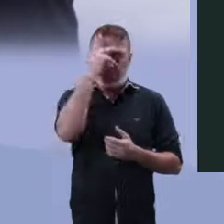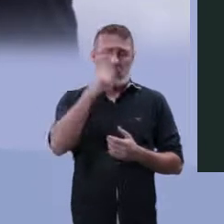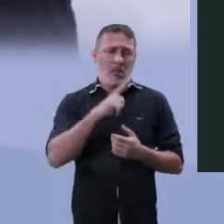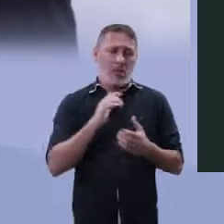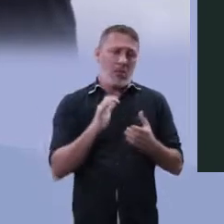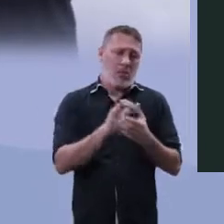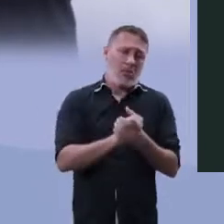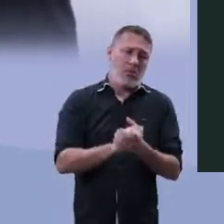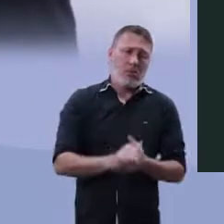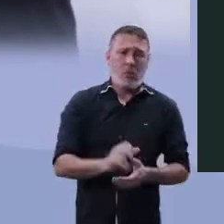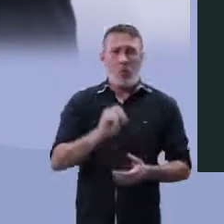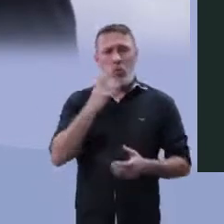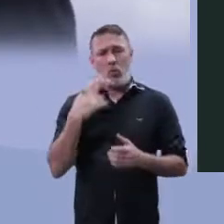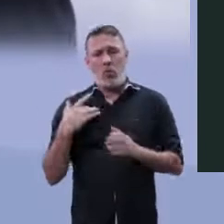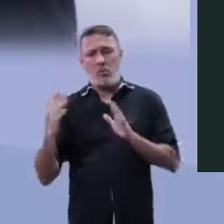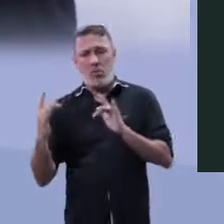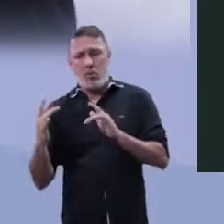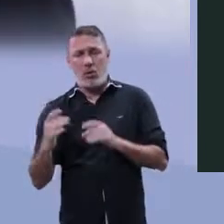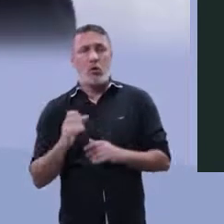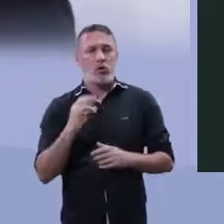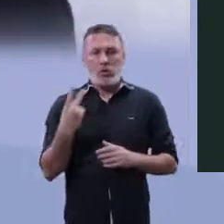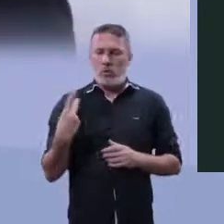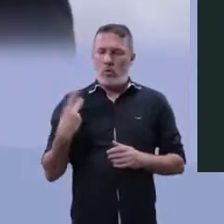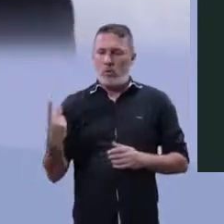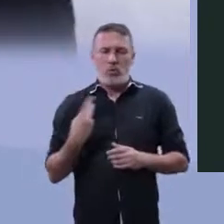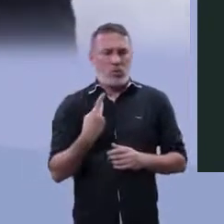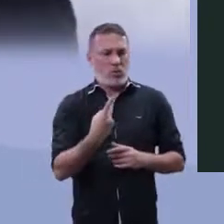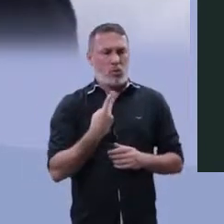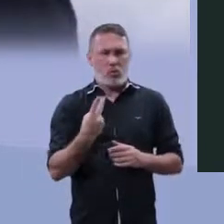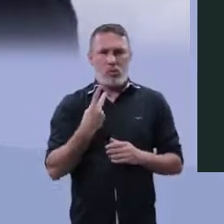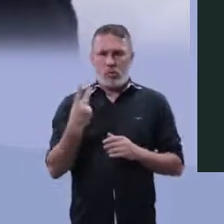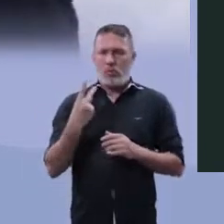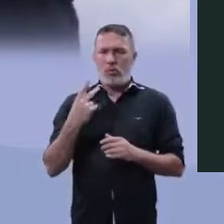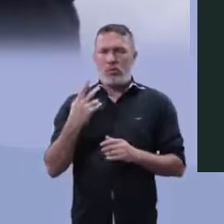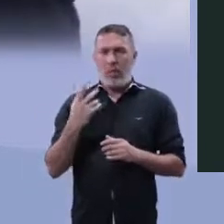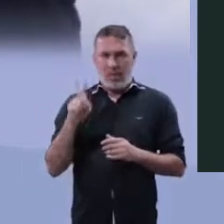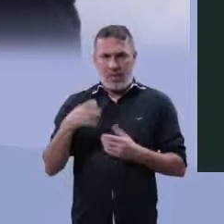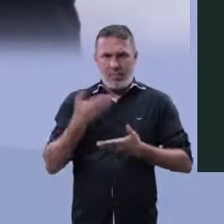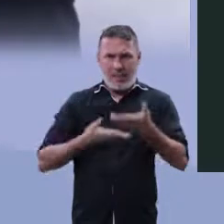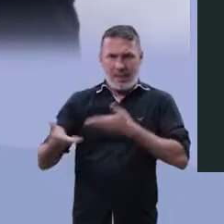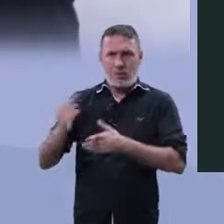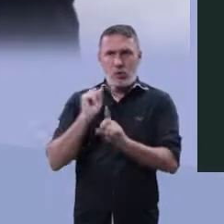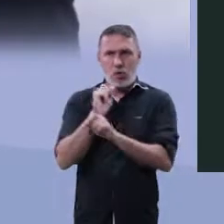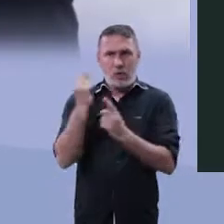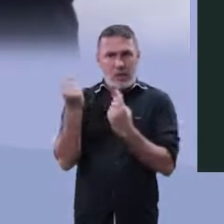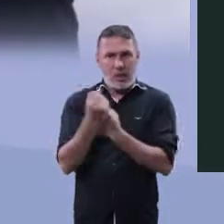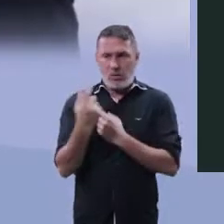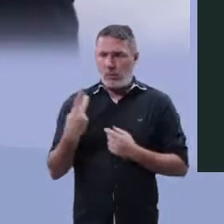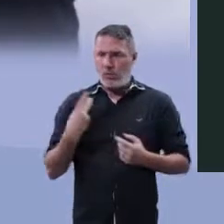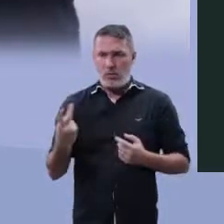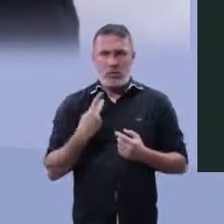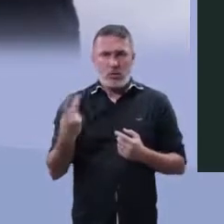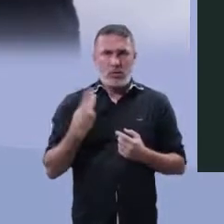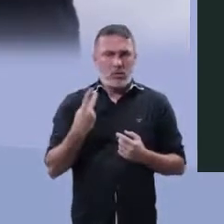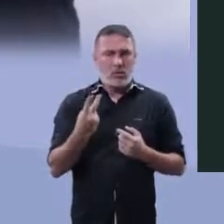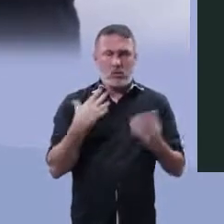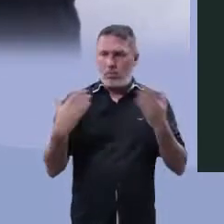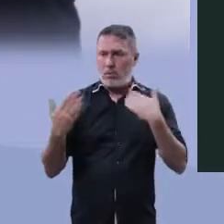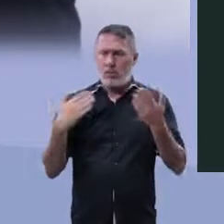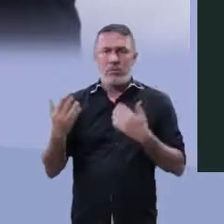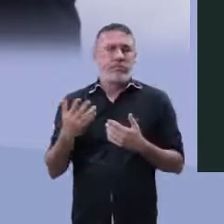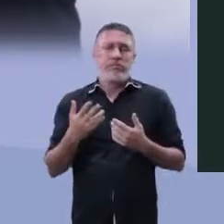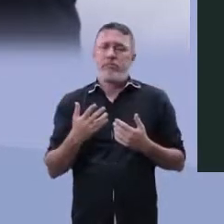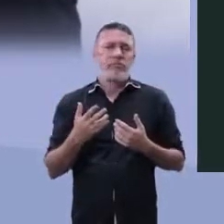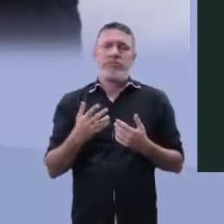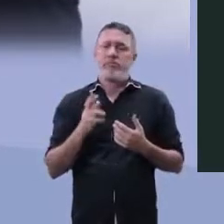cotidiano, né, digamos, o indivíduo casado ou namorando, né, se ele mantém contato tão somente com o seu par, não há